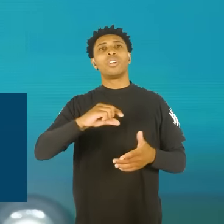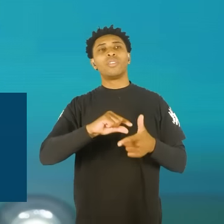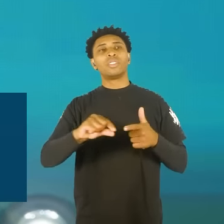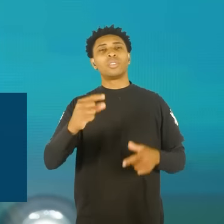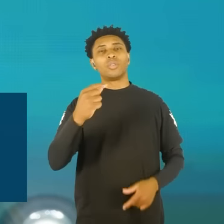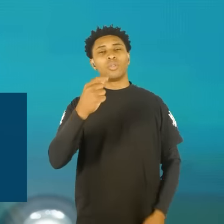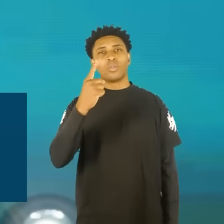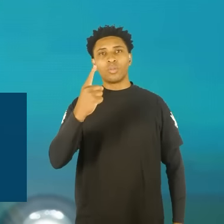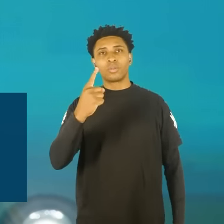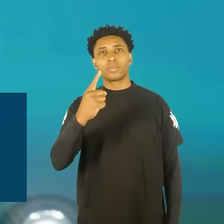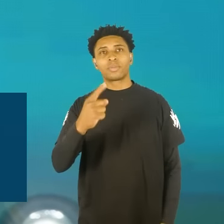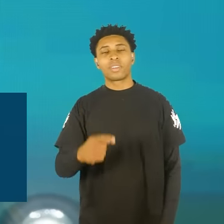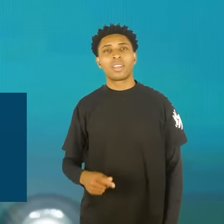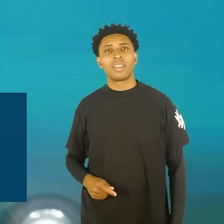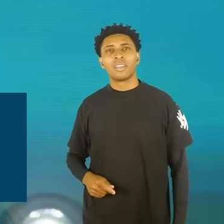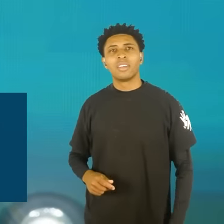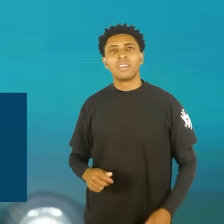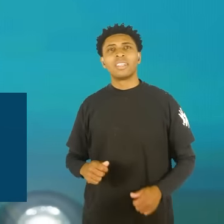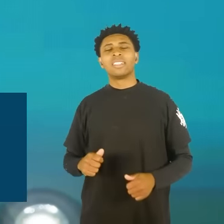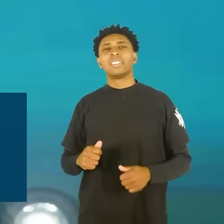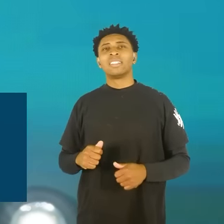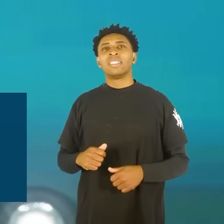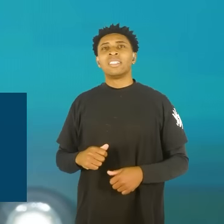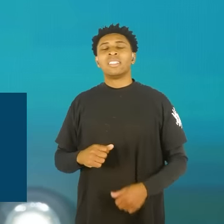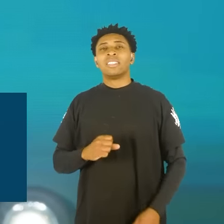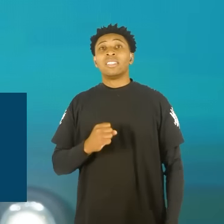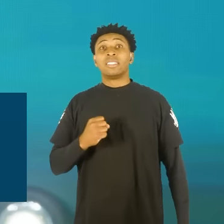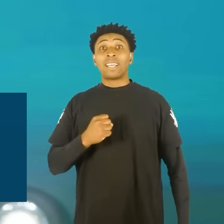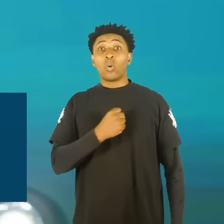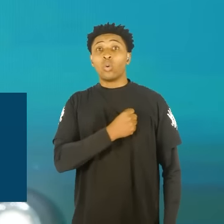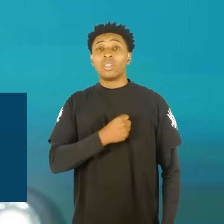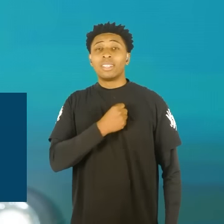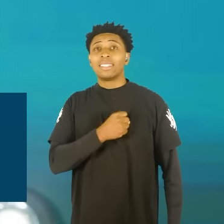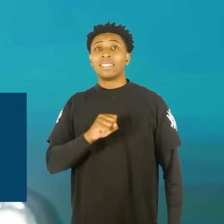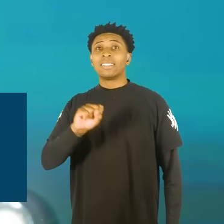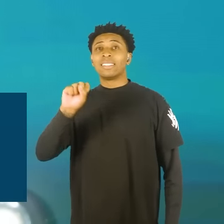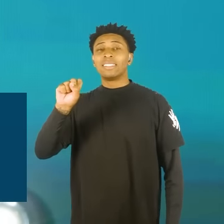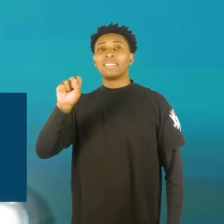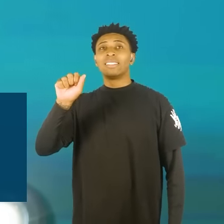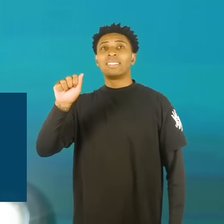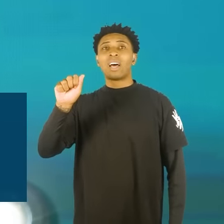Enquanto isso, Saulo ainda... O que significa o nome de Abel? Respiro.